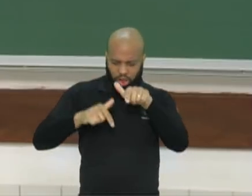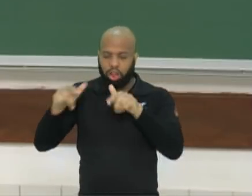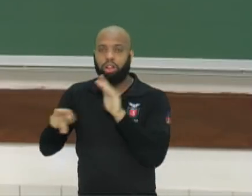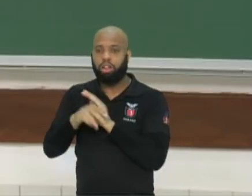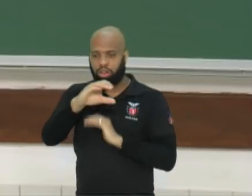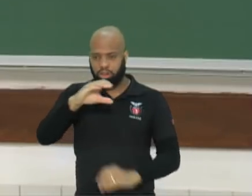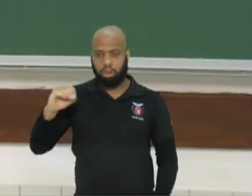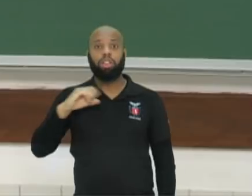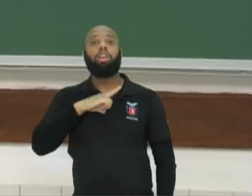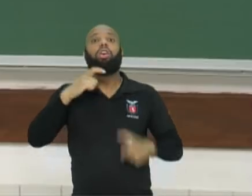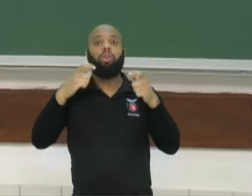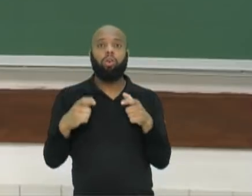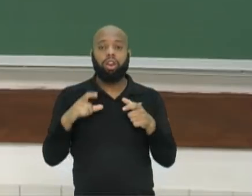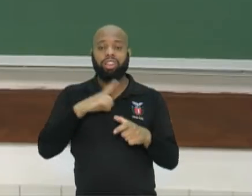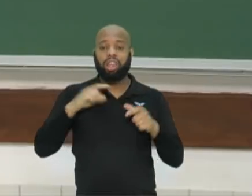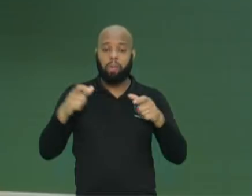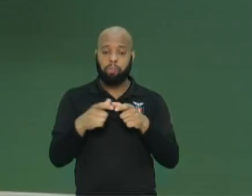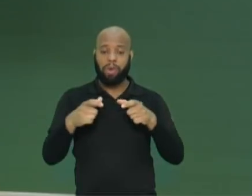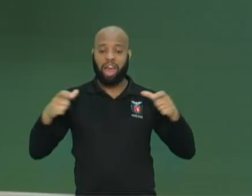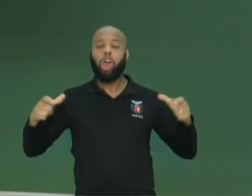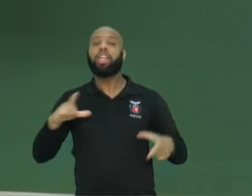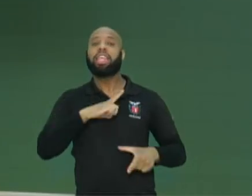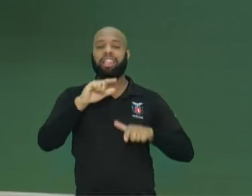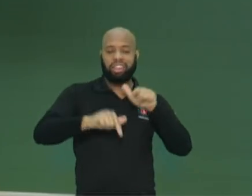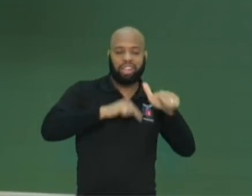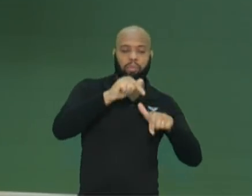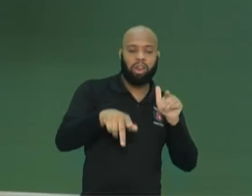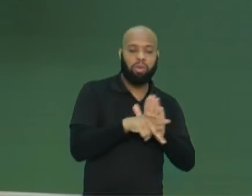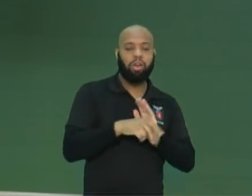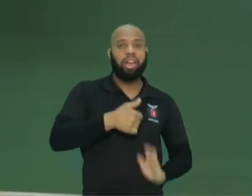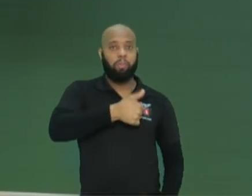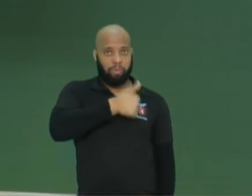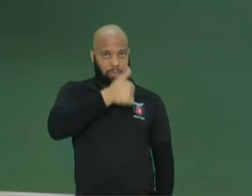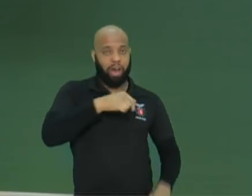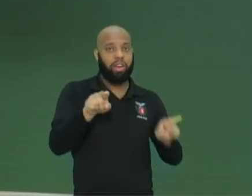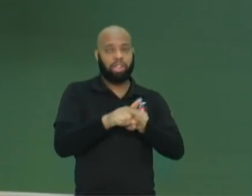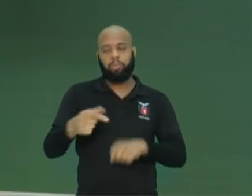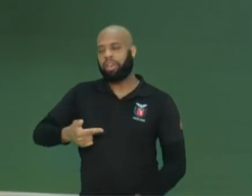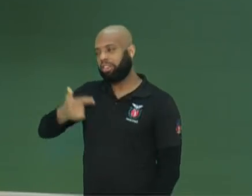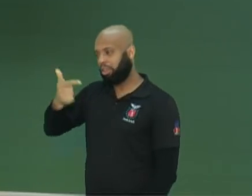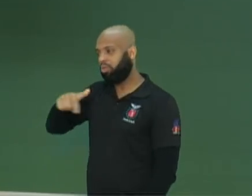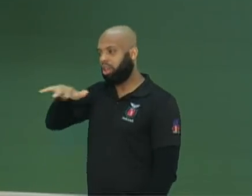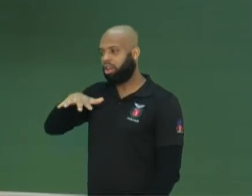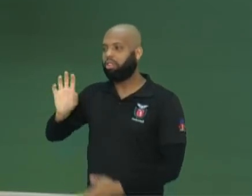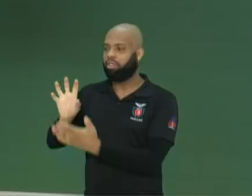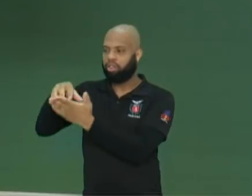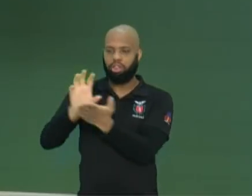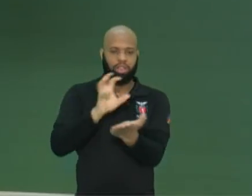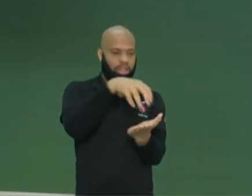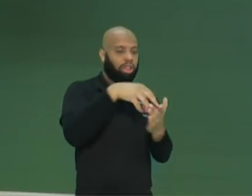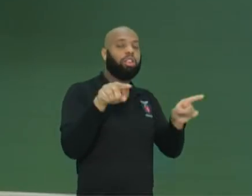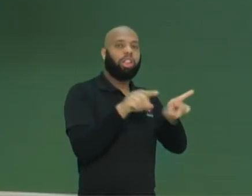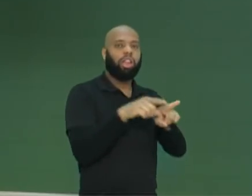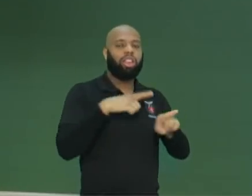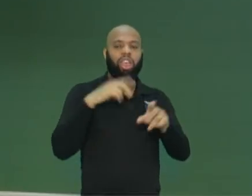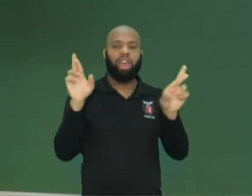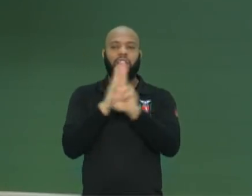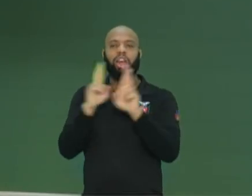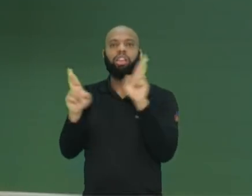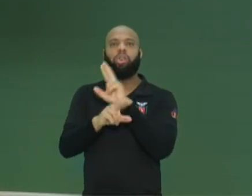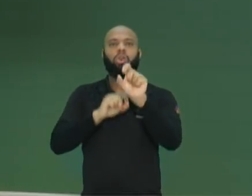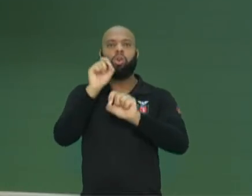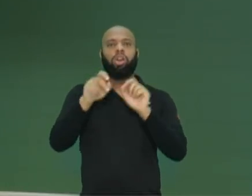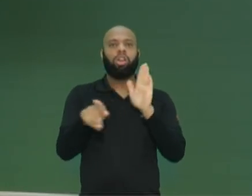região centro-oeste, a maior parte está ocupada no setor primário e no setor secundário, que envolvem quem?